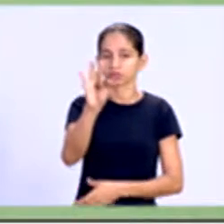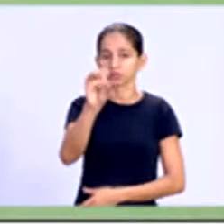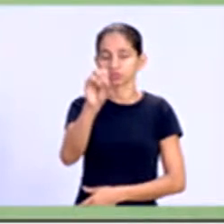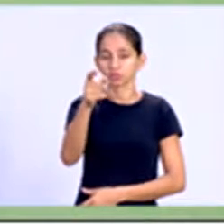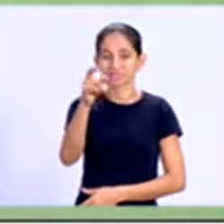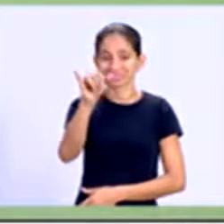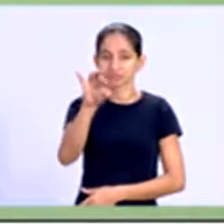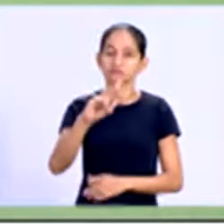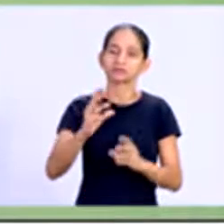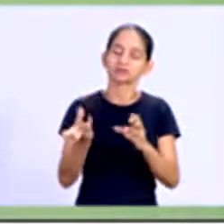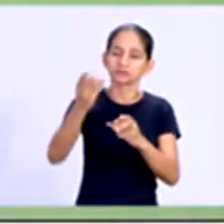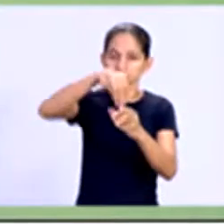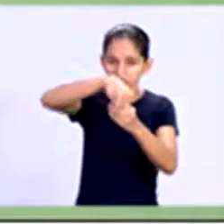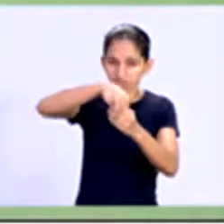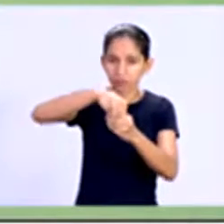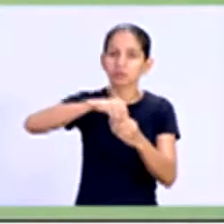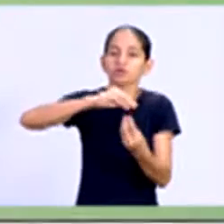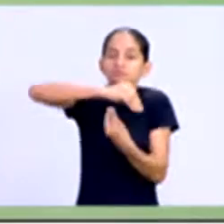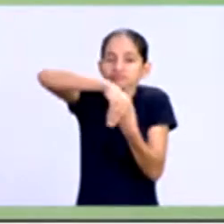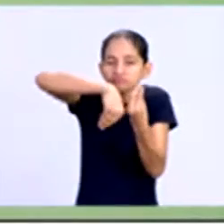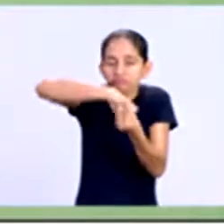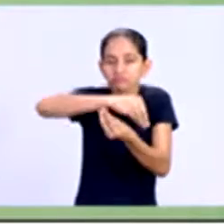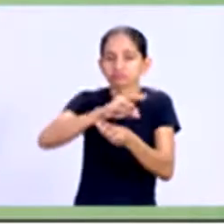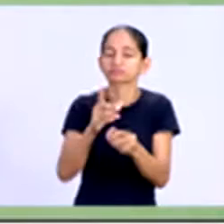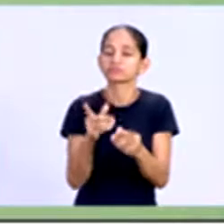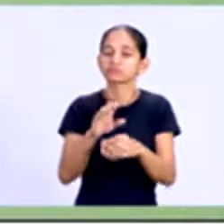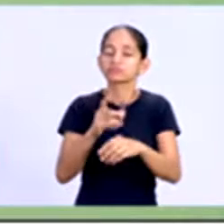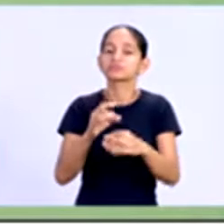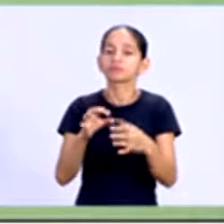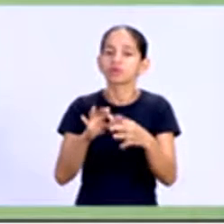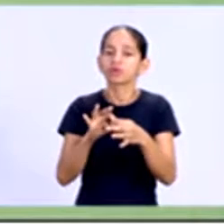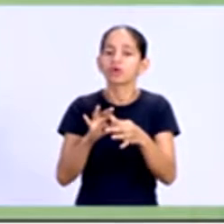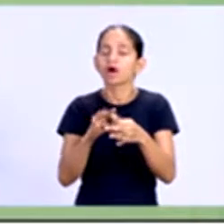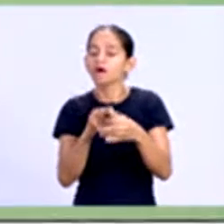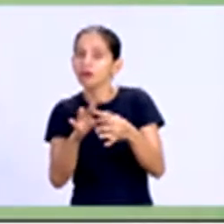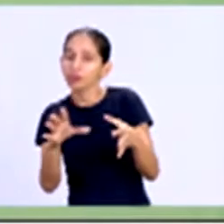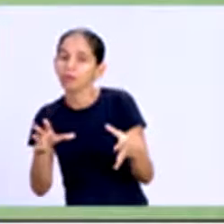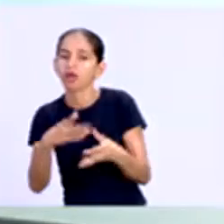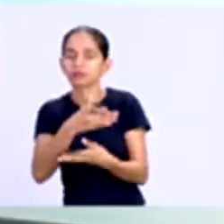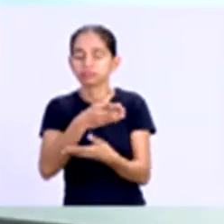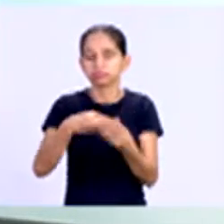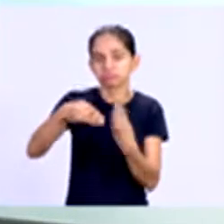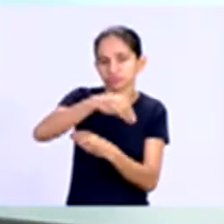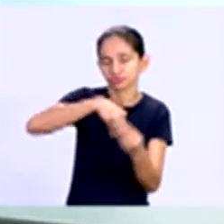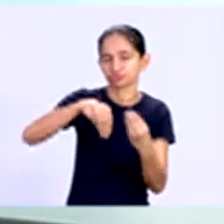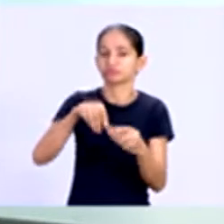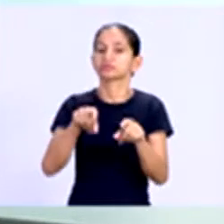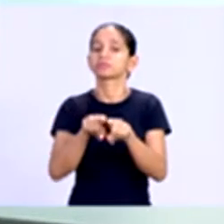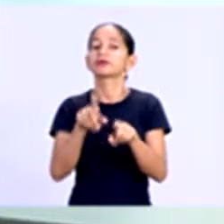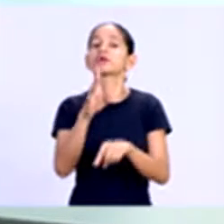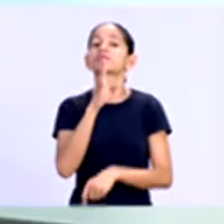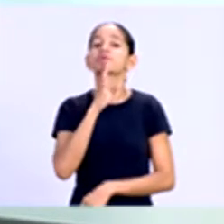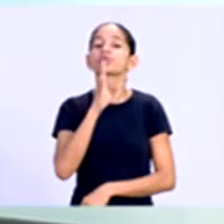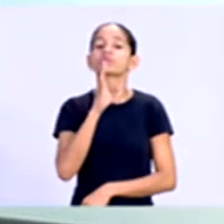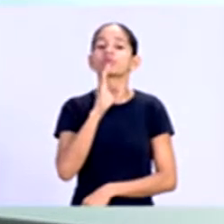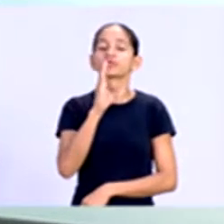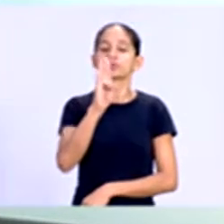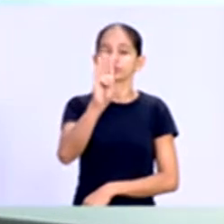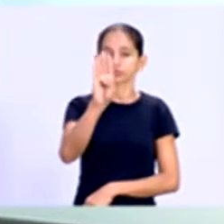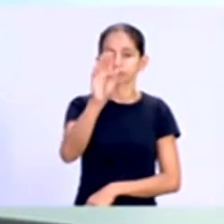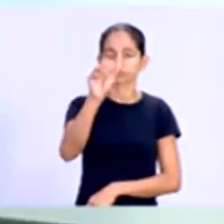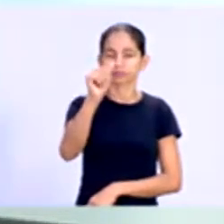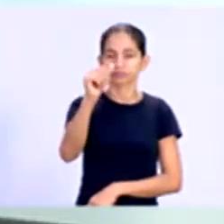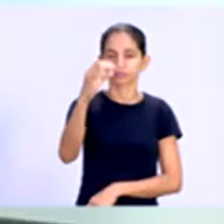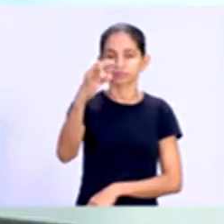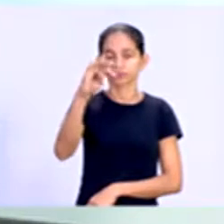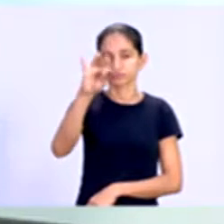liberam. Um micro-organismo muito conhecido é o Bacillus cereus,